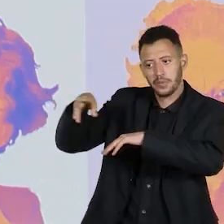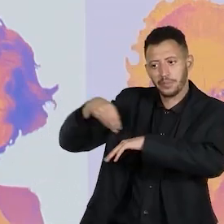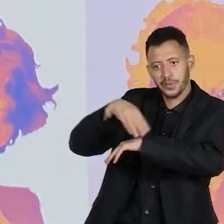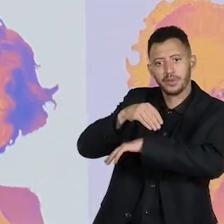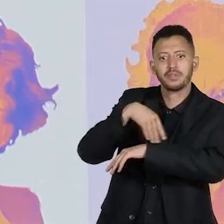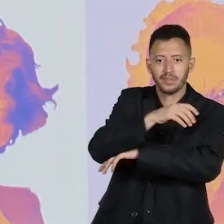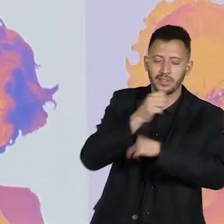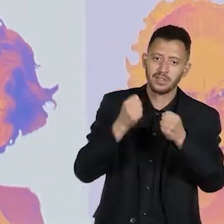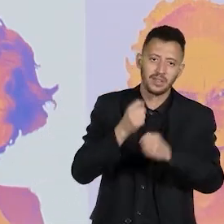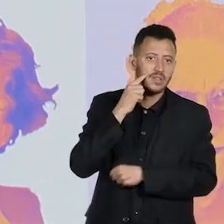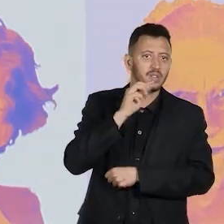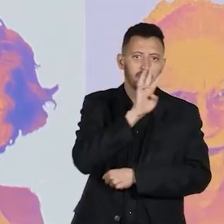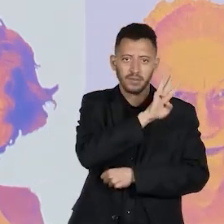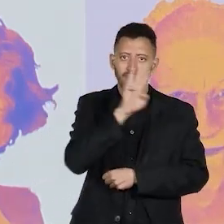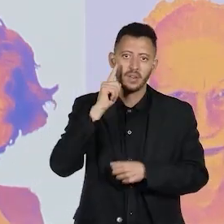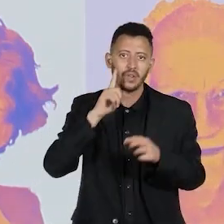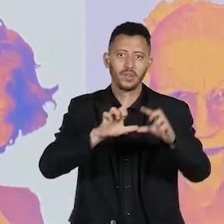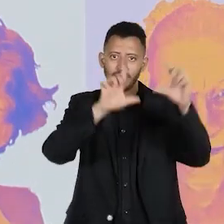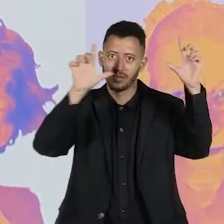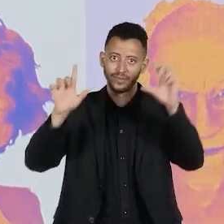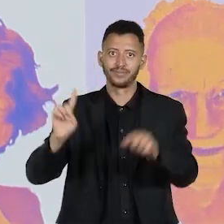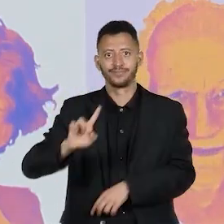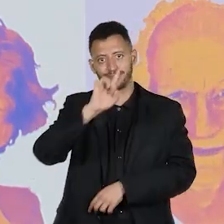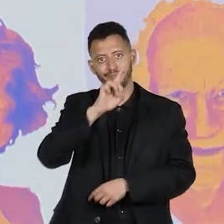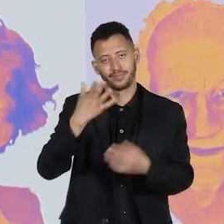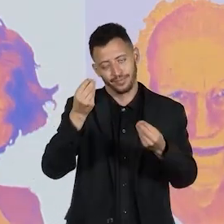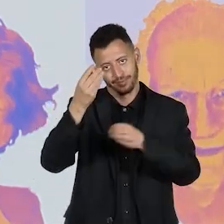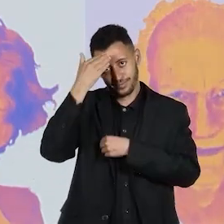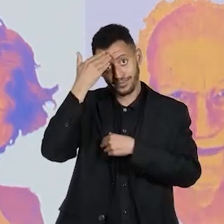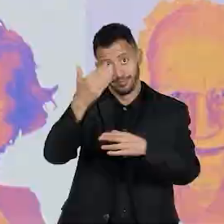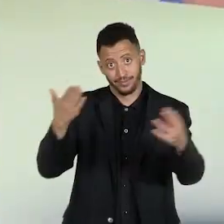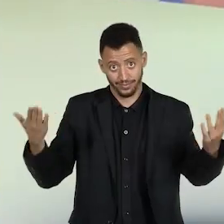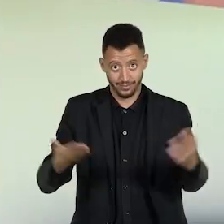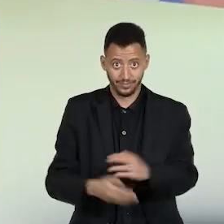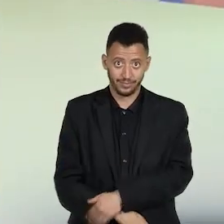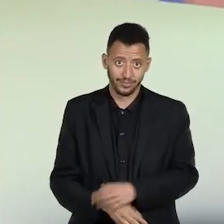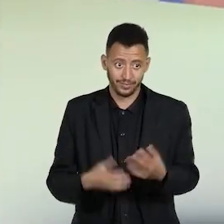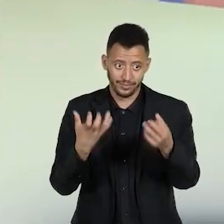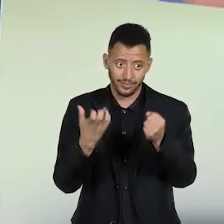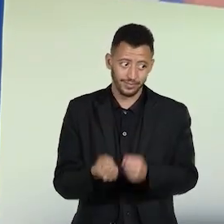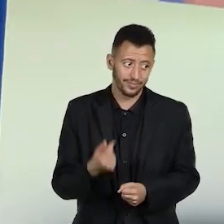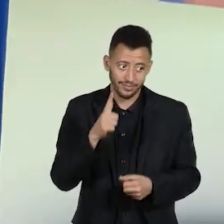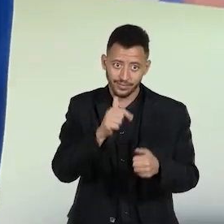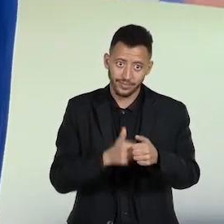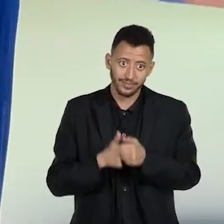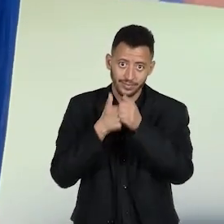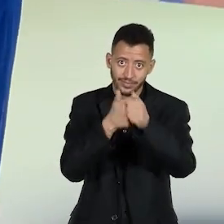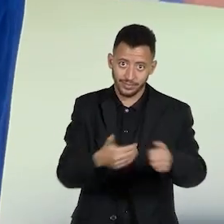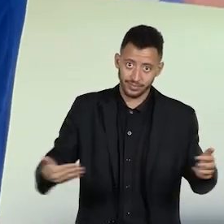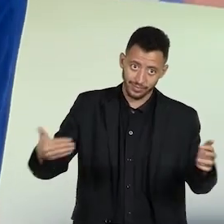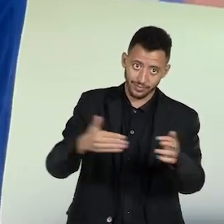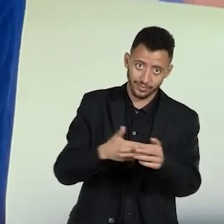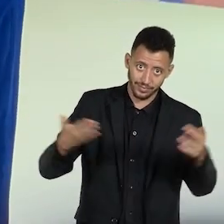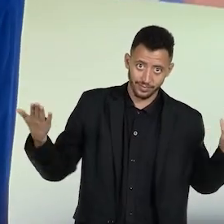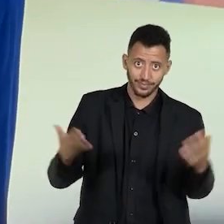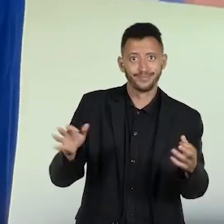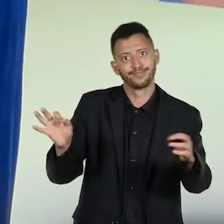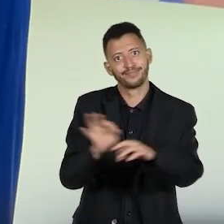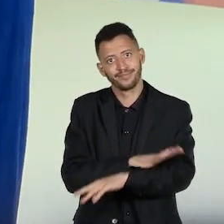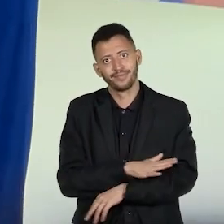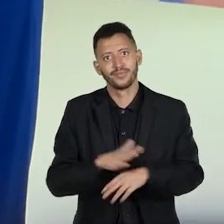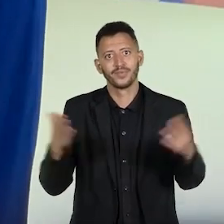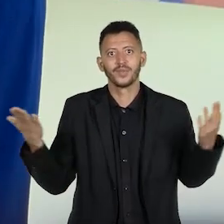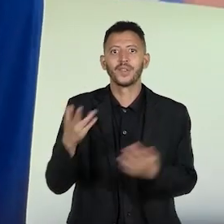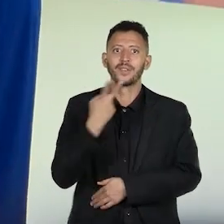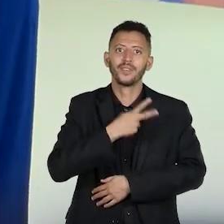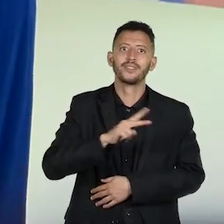salvar e compartilhar as postagens no endereço que aparece aqui na sua tela. Por hoje é isso, Madê. Obrigada, Sabrine. E para você que nos acompanhou até